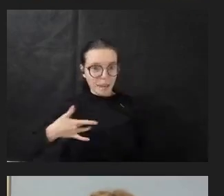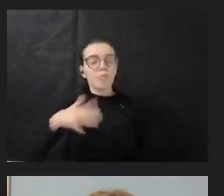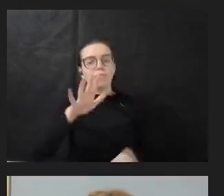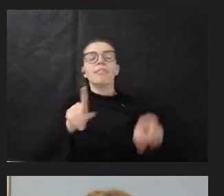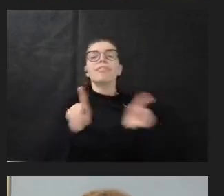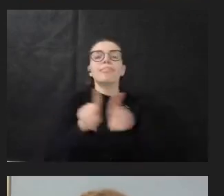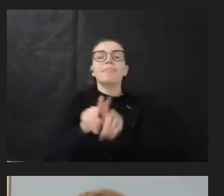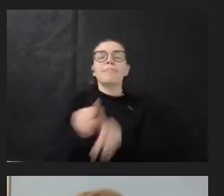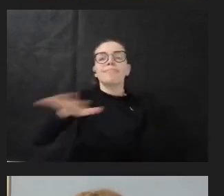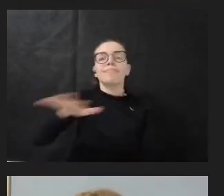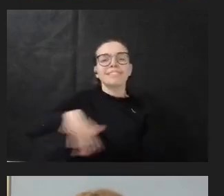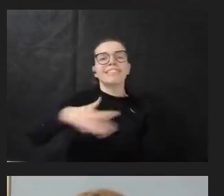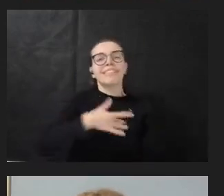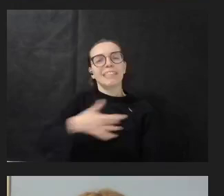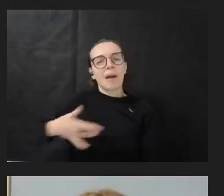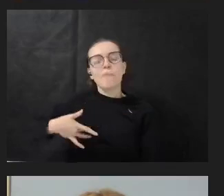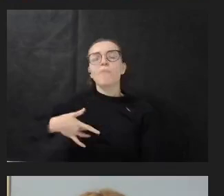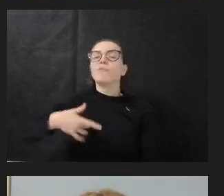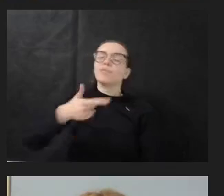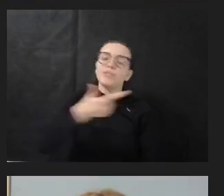saúde e demais interessados que